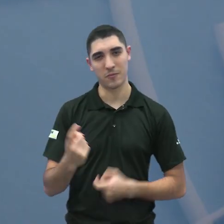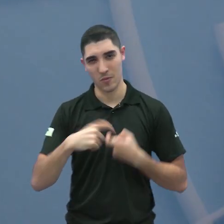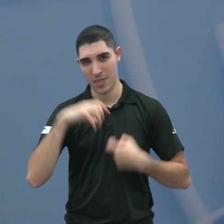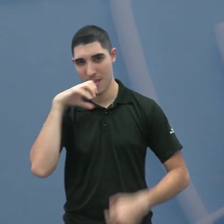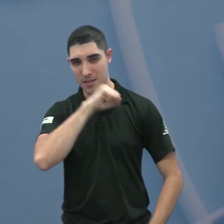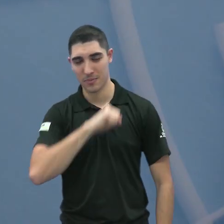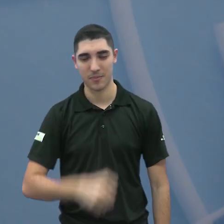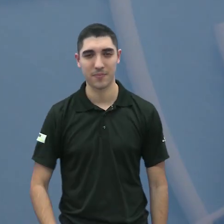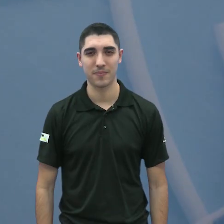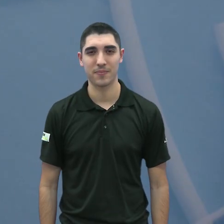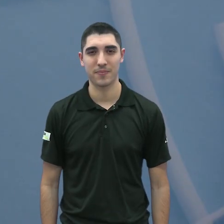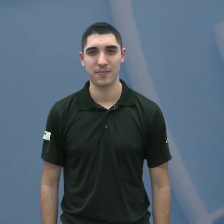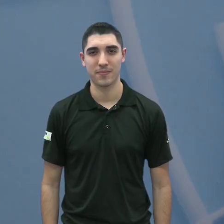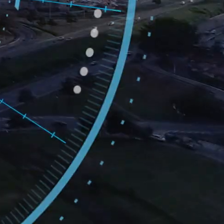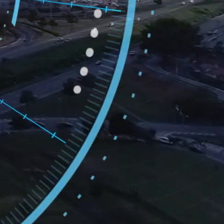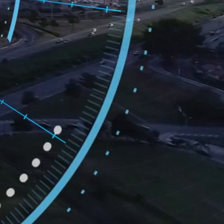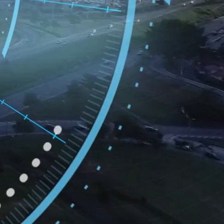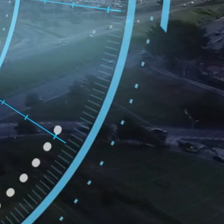bate-papo. Voltamos já.